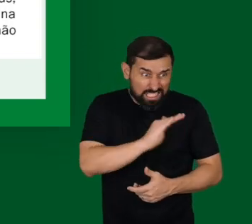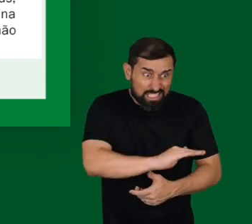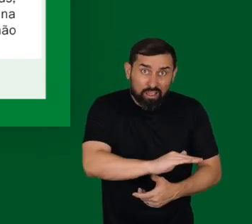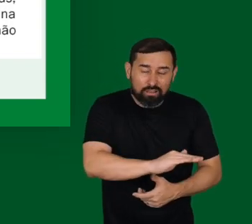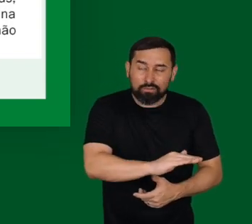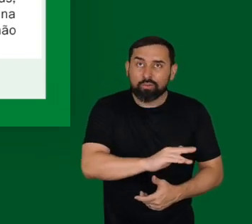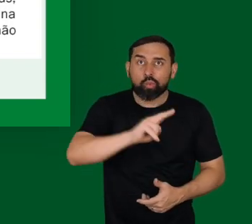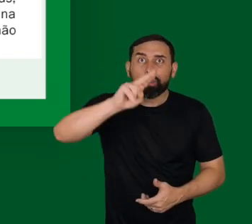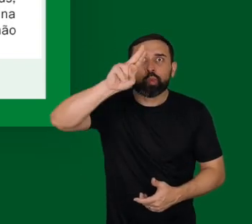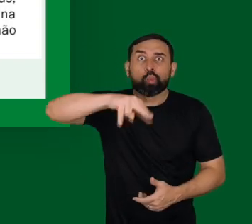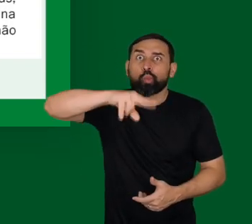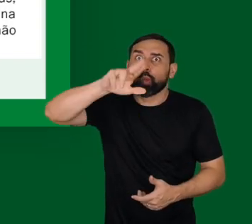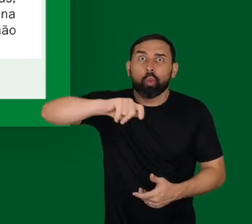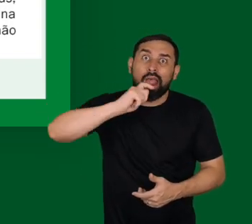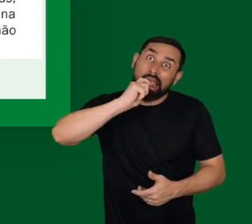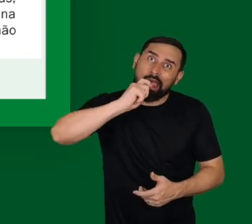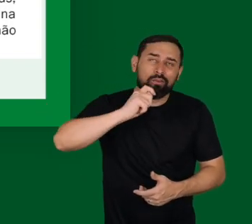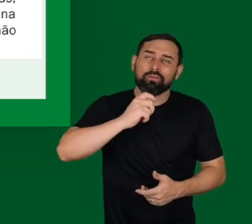adulto, criança nunca.